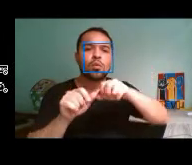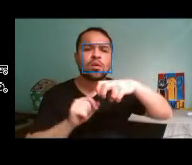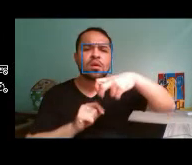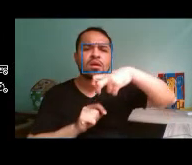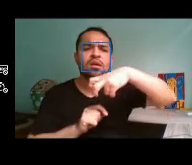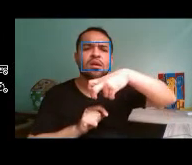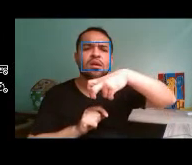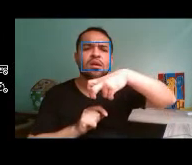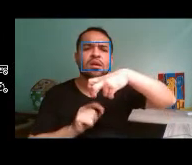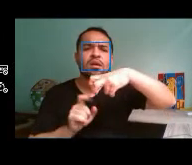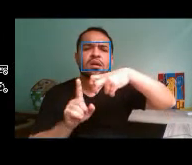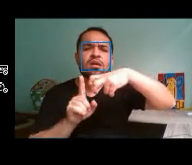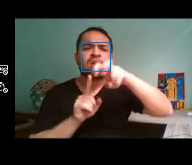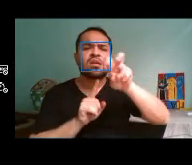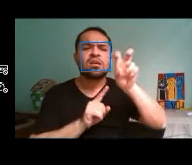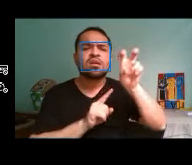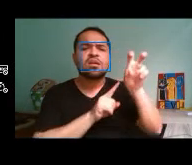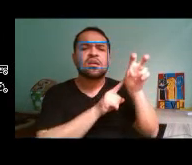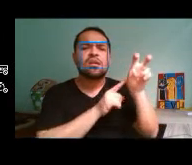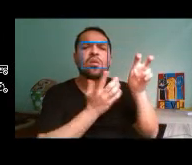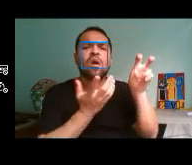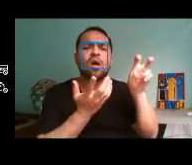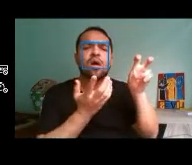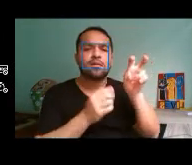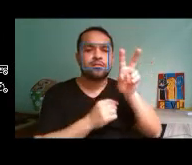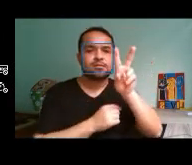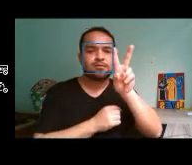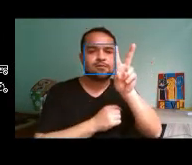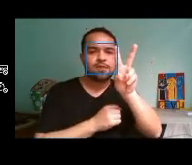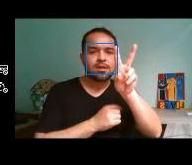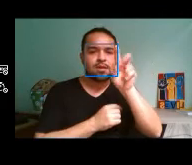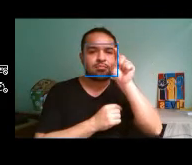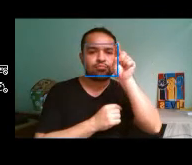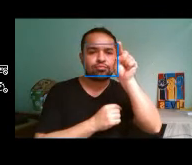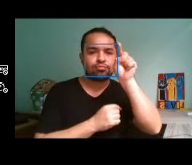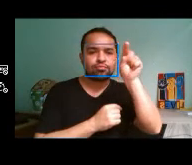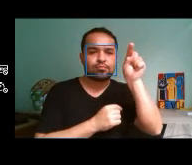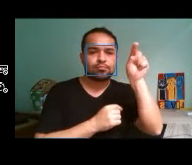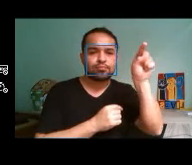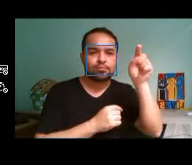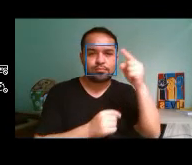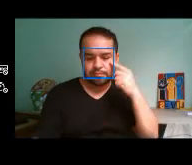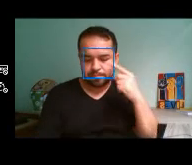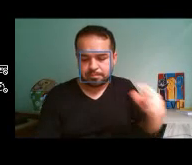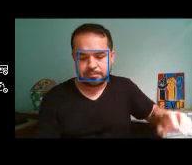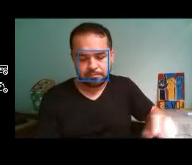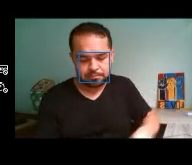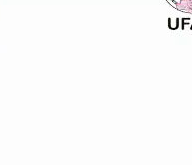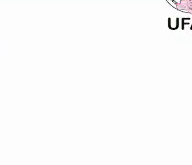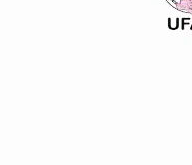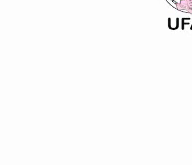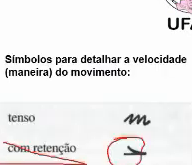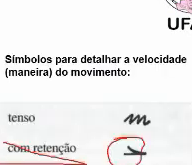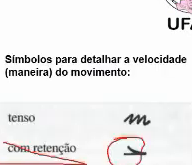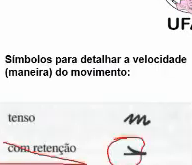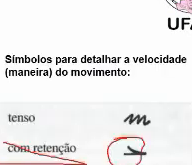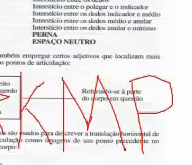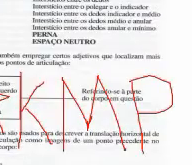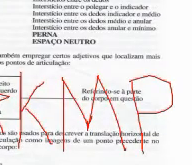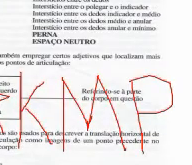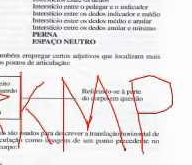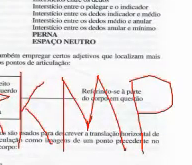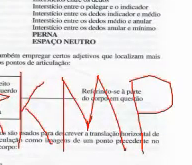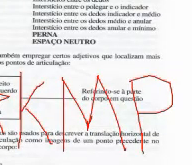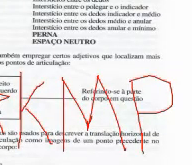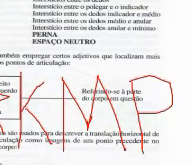Como é que a gente faz para transcrever essa mudança dessa mão para essa? Que mão é essa? É um V com